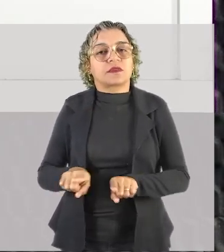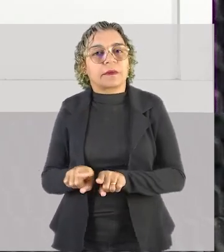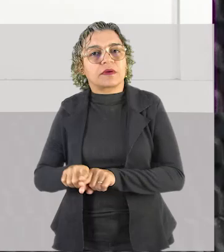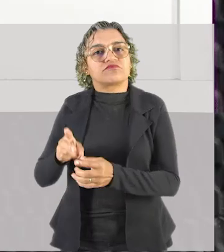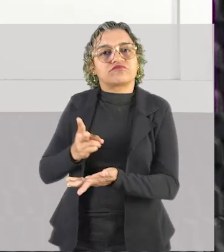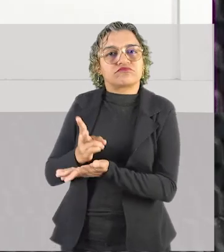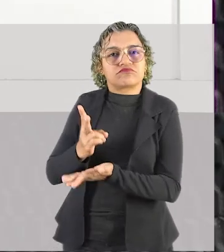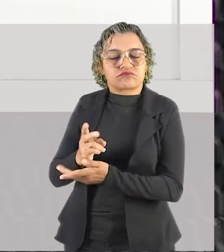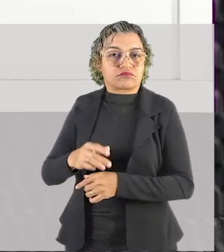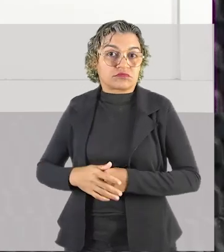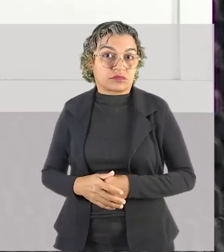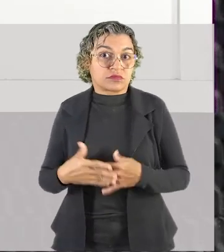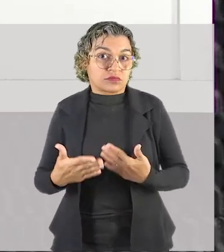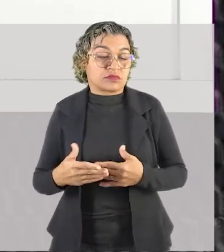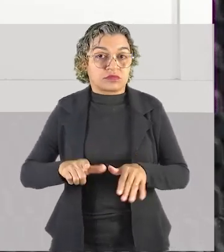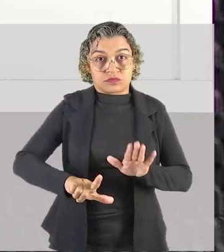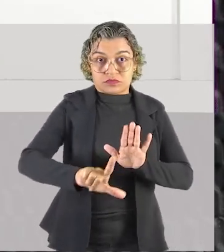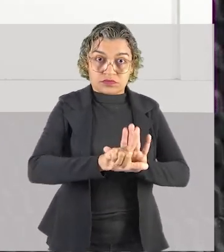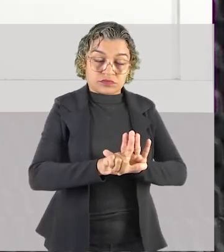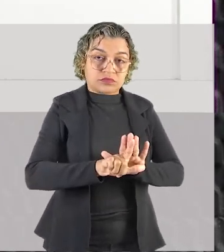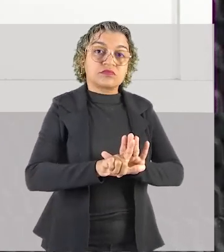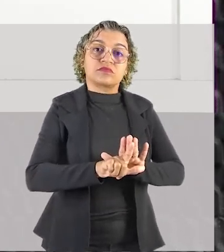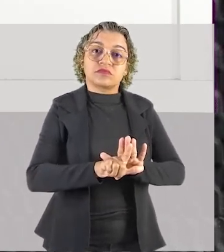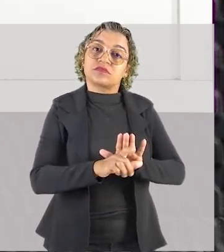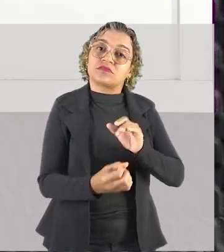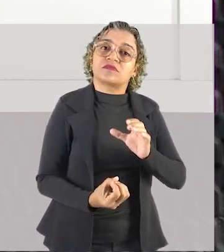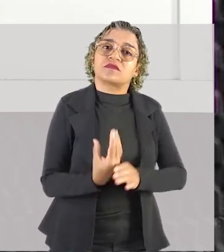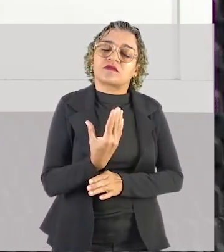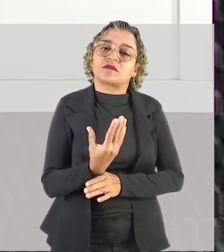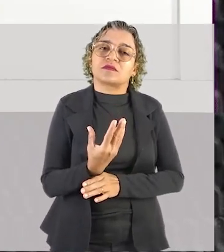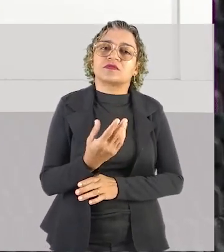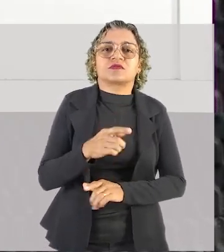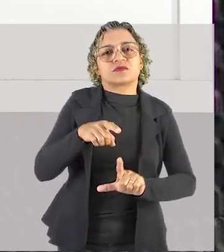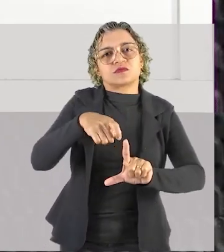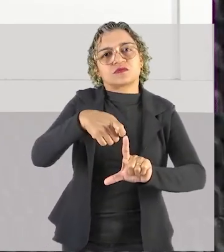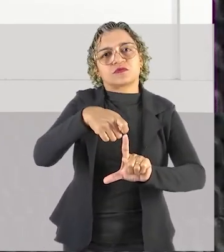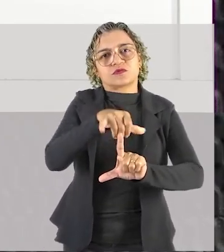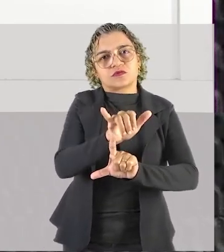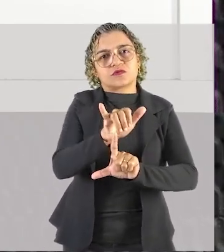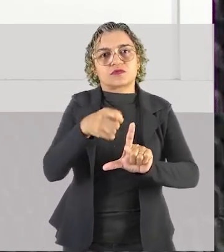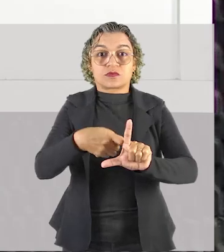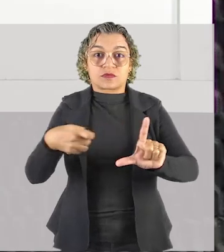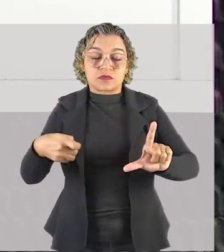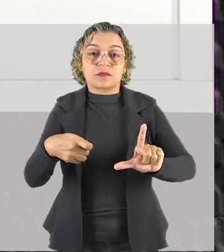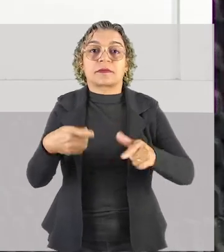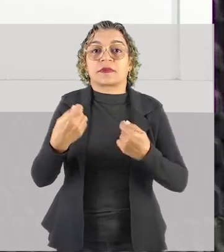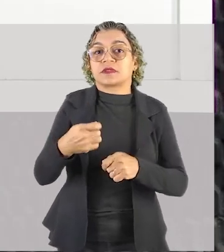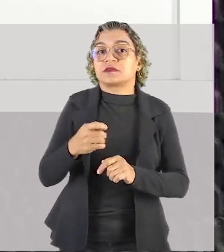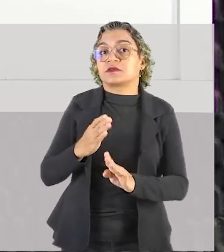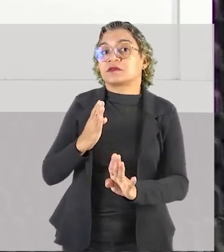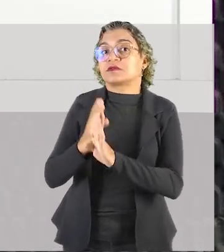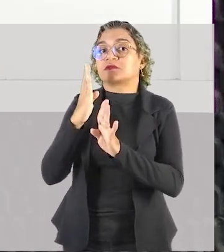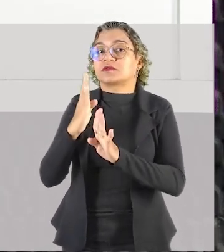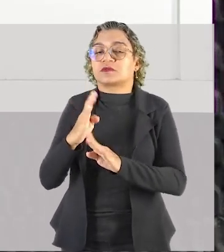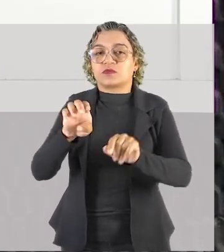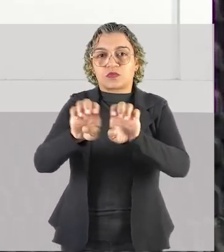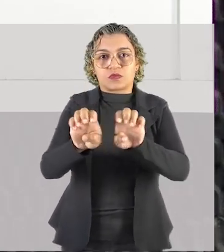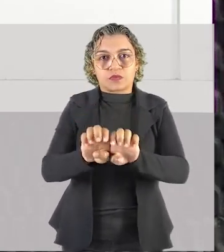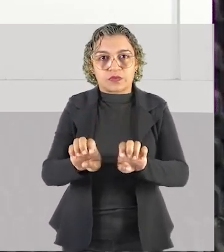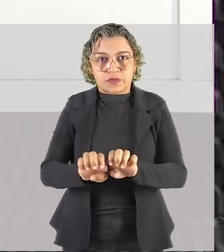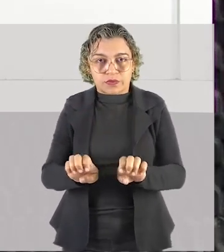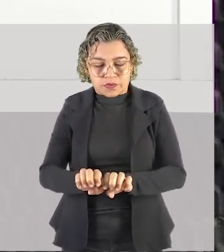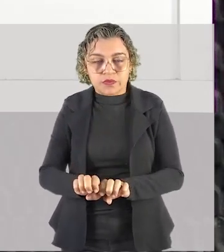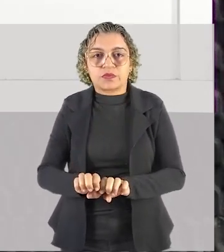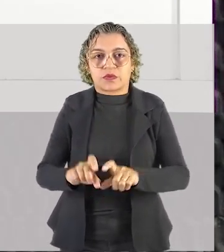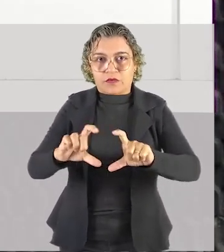constantes. Então, como ele quer a lei de formação dessa função, a primeira coisa a se fazer é encontrar, estruturar,